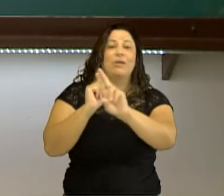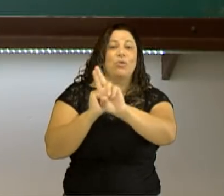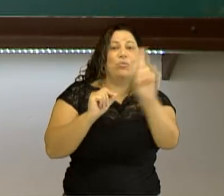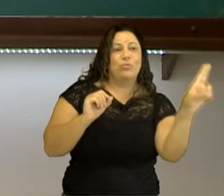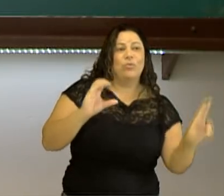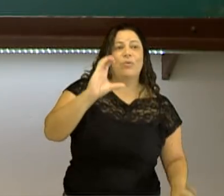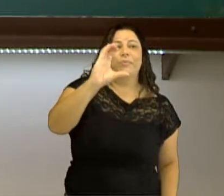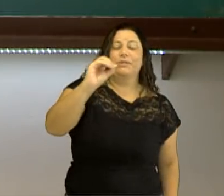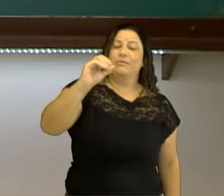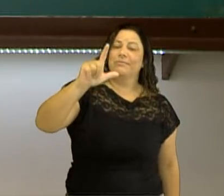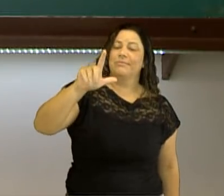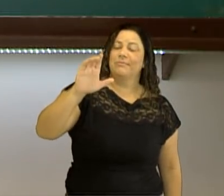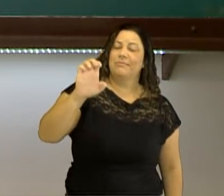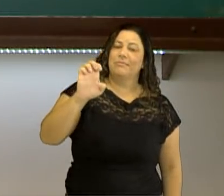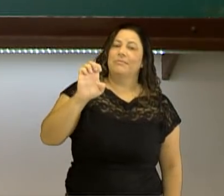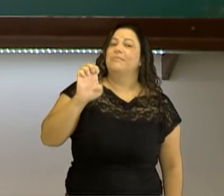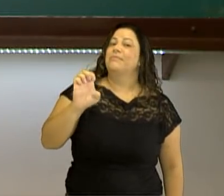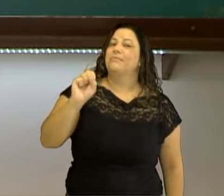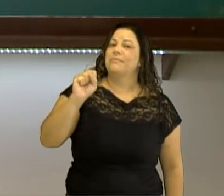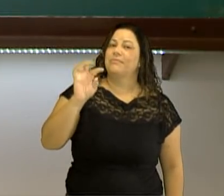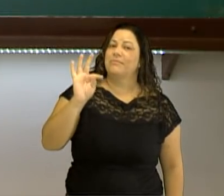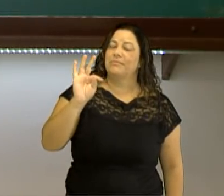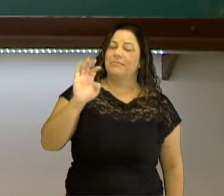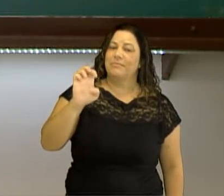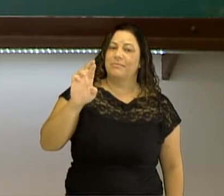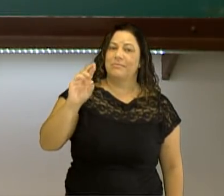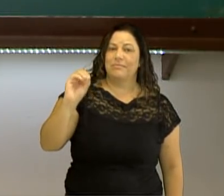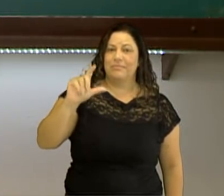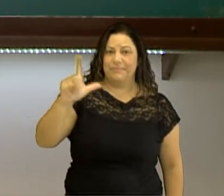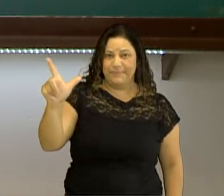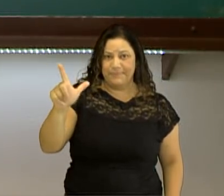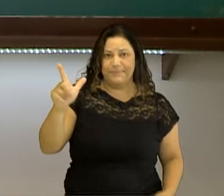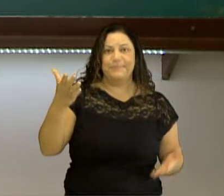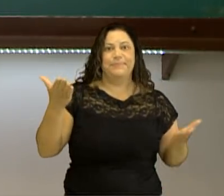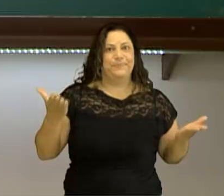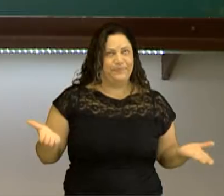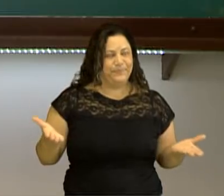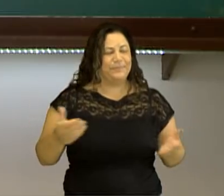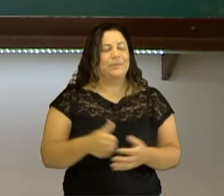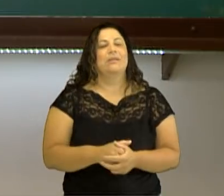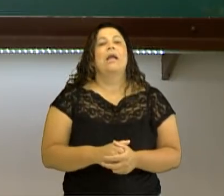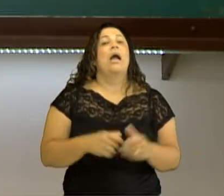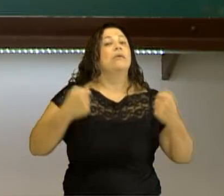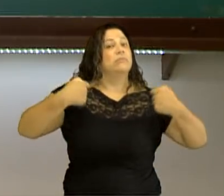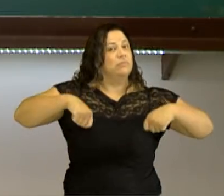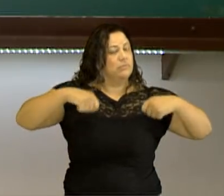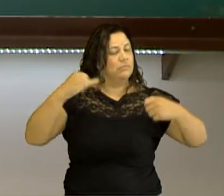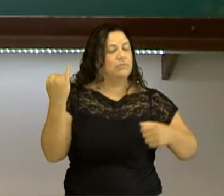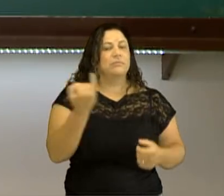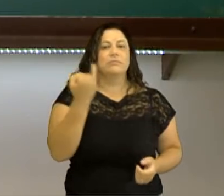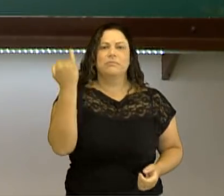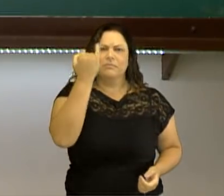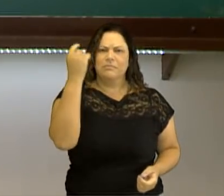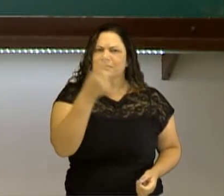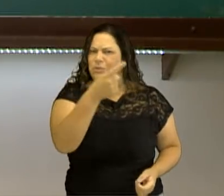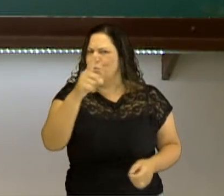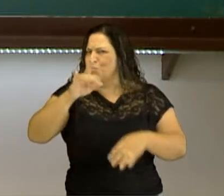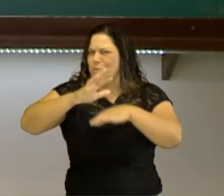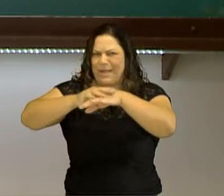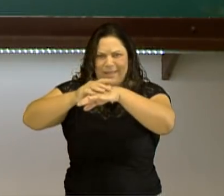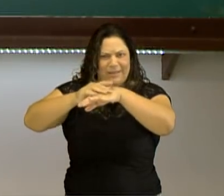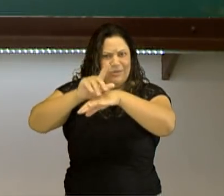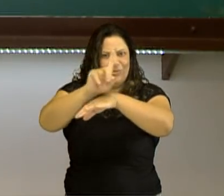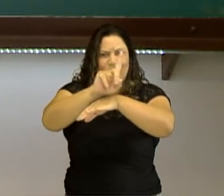consumir totalmente os lipídios, nós não produziríamos este hormônio, tá? O colesterol não é uma doença, é